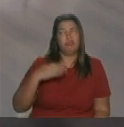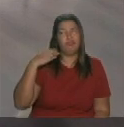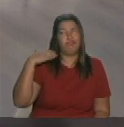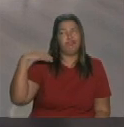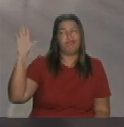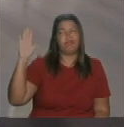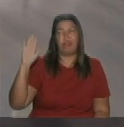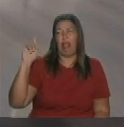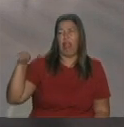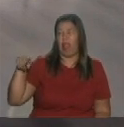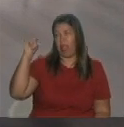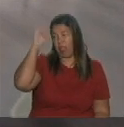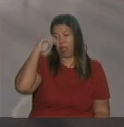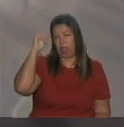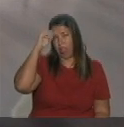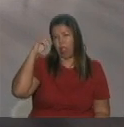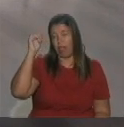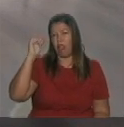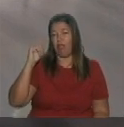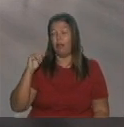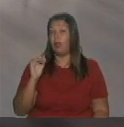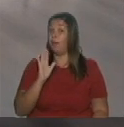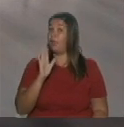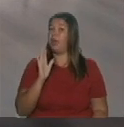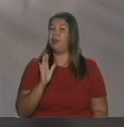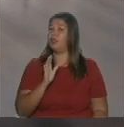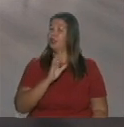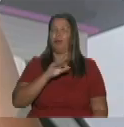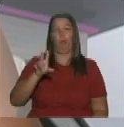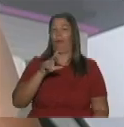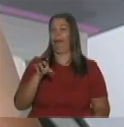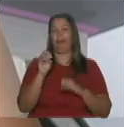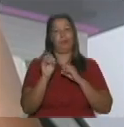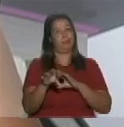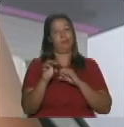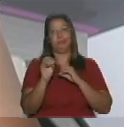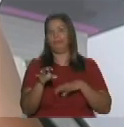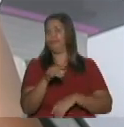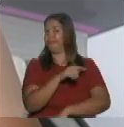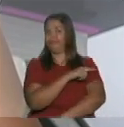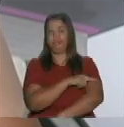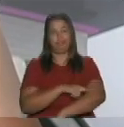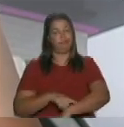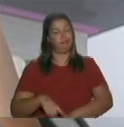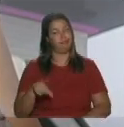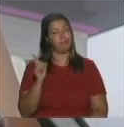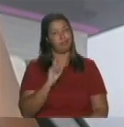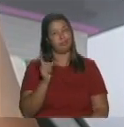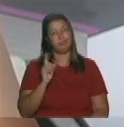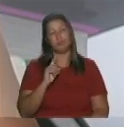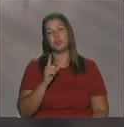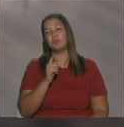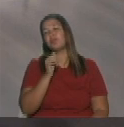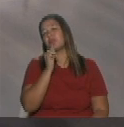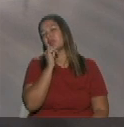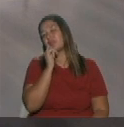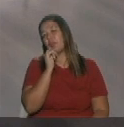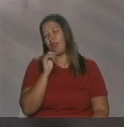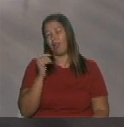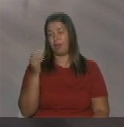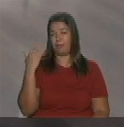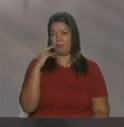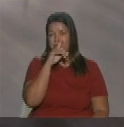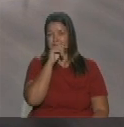do cotidiano, né? Sim, mas é aquela situação, não é nada educativo, né? Claro. Então, quer dizer, o que eu tô dizendo é que o